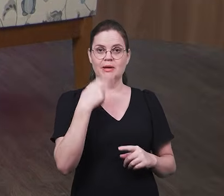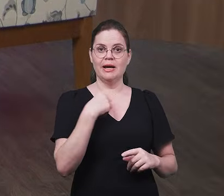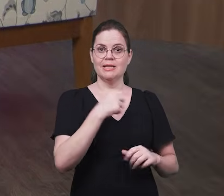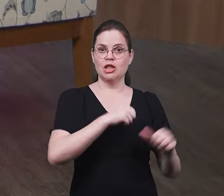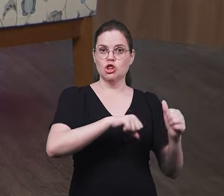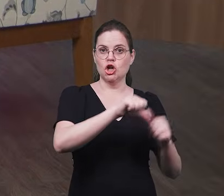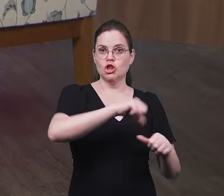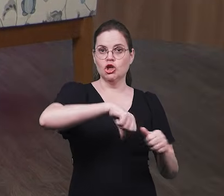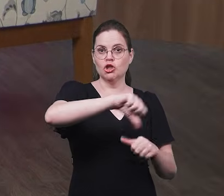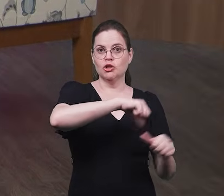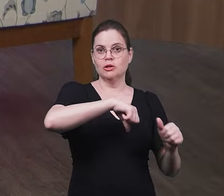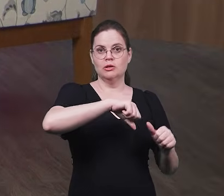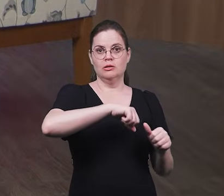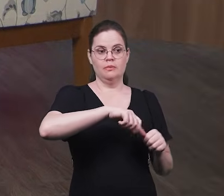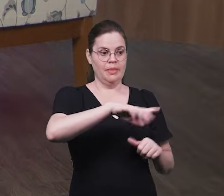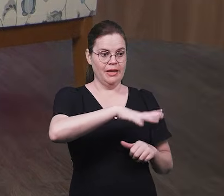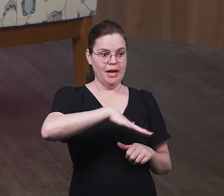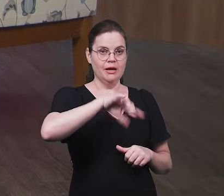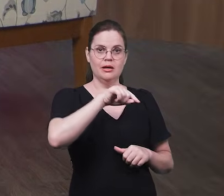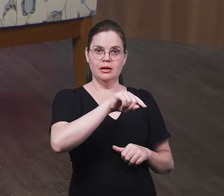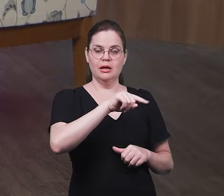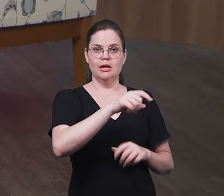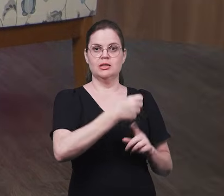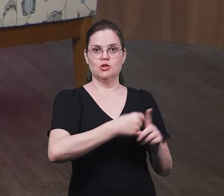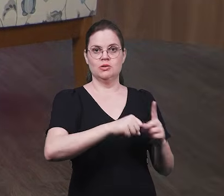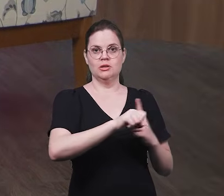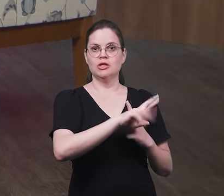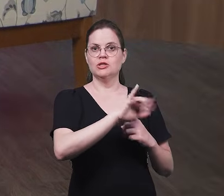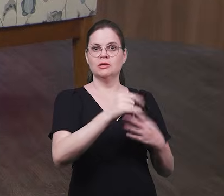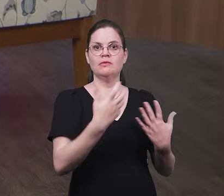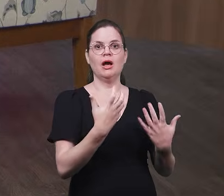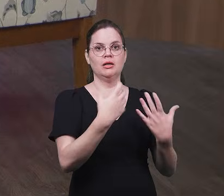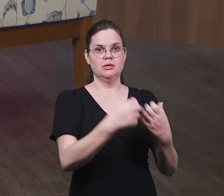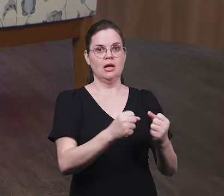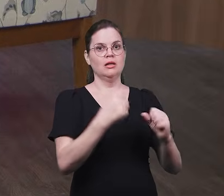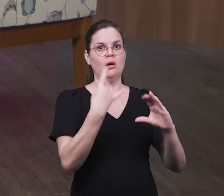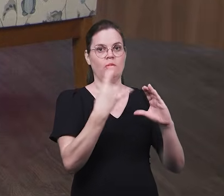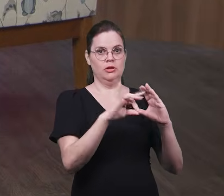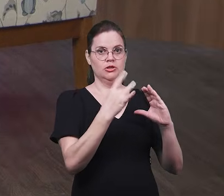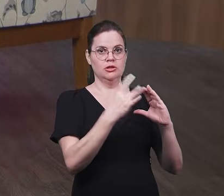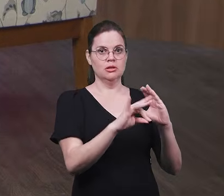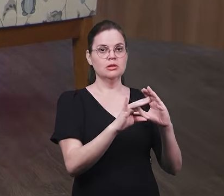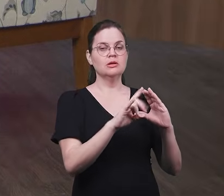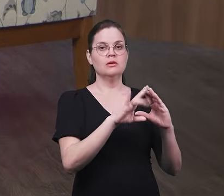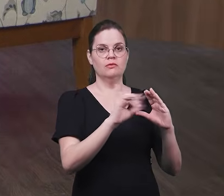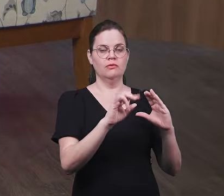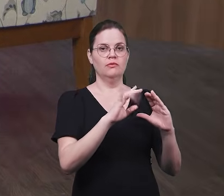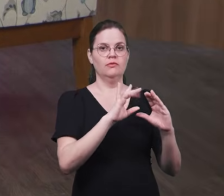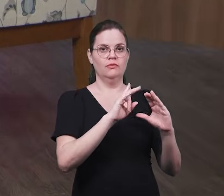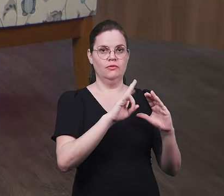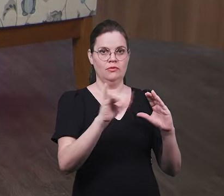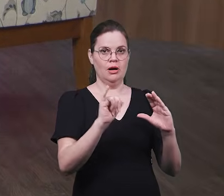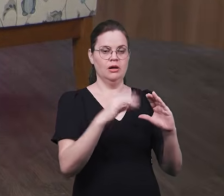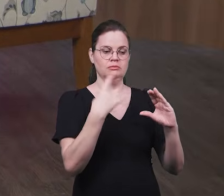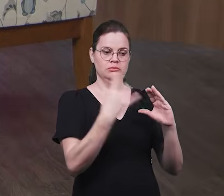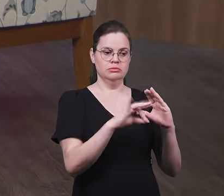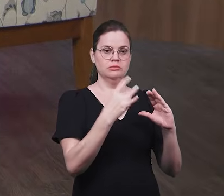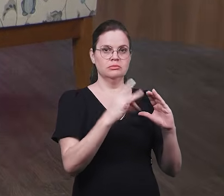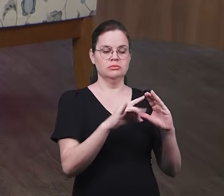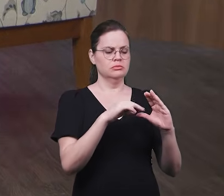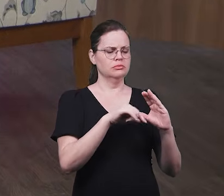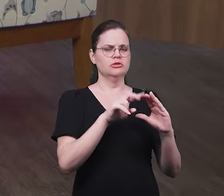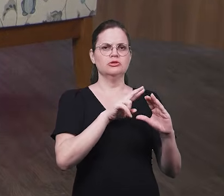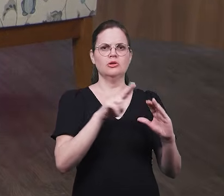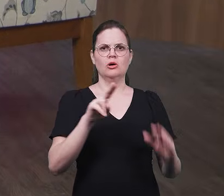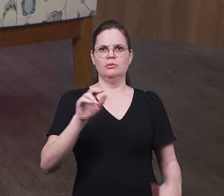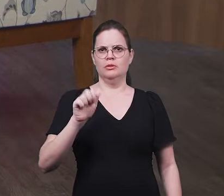nova sociedade, essa sociedade é que vai receber o anticristo. É aquele que vai estabelecer o reino